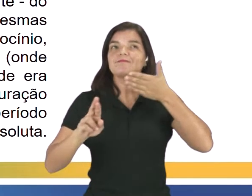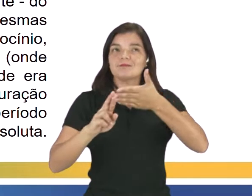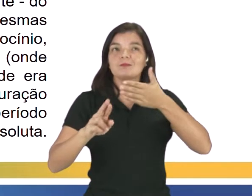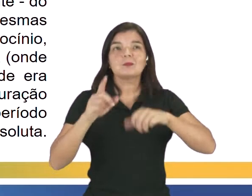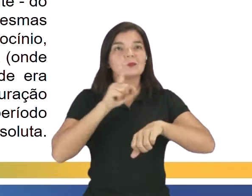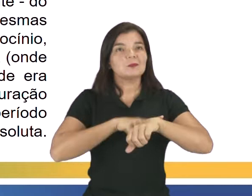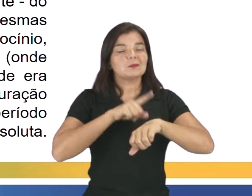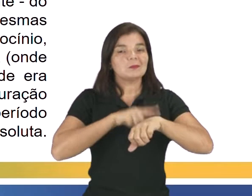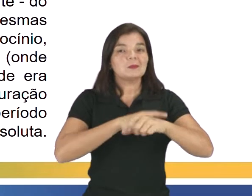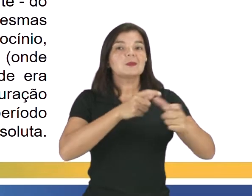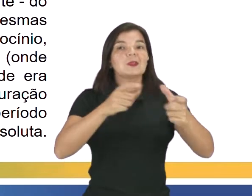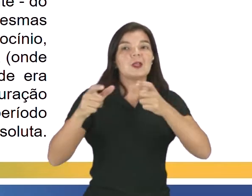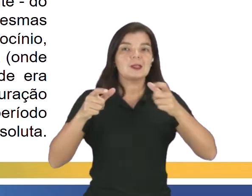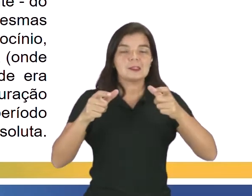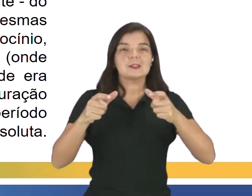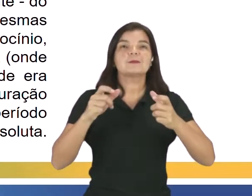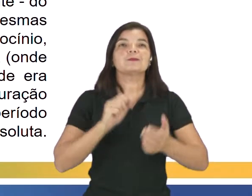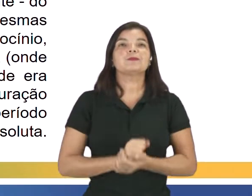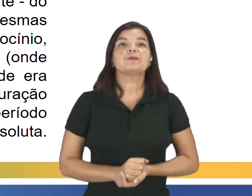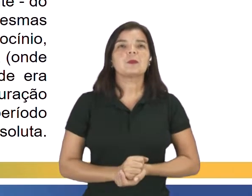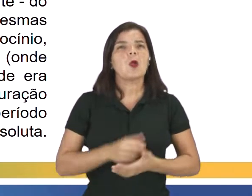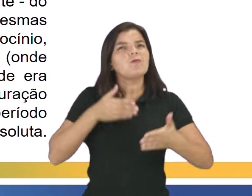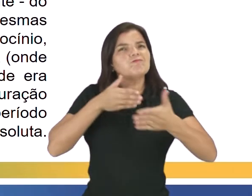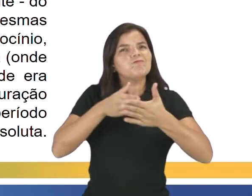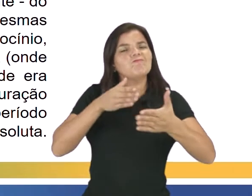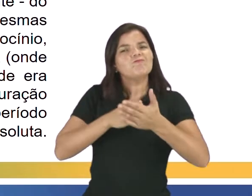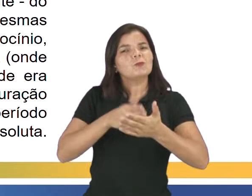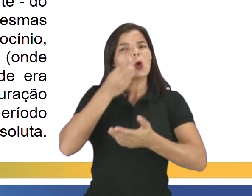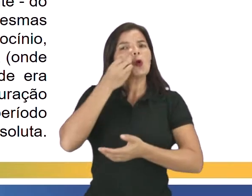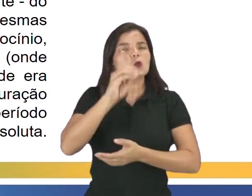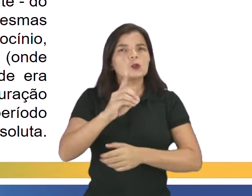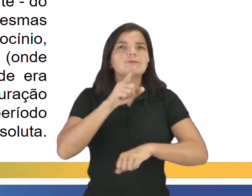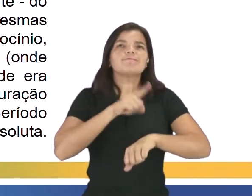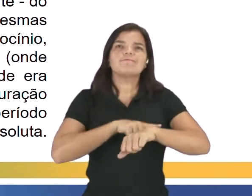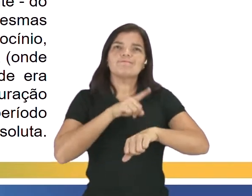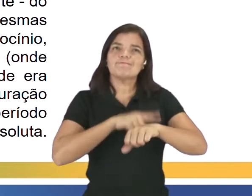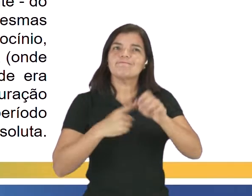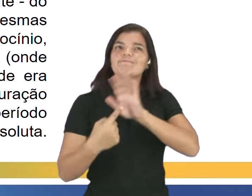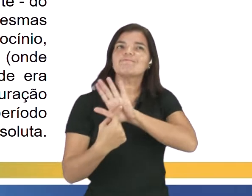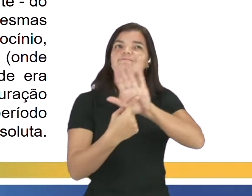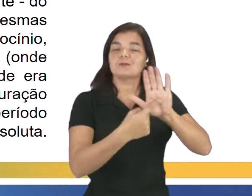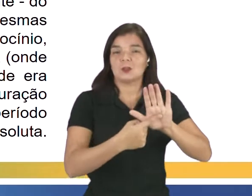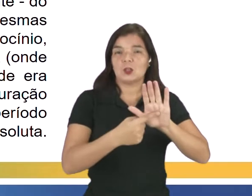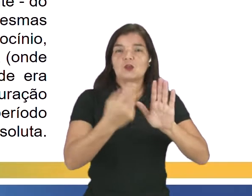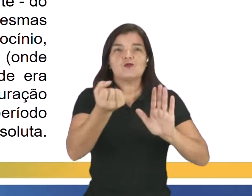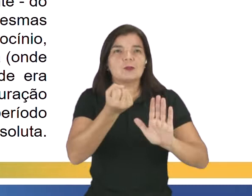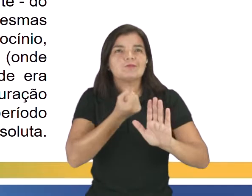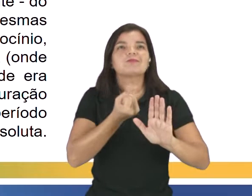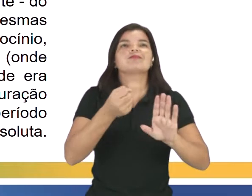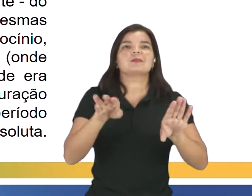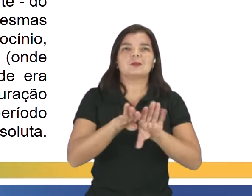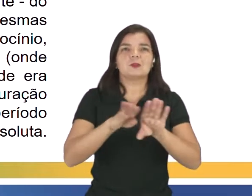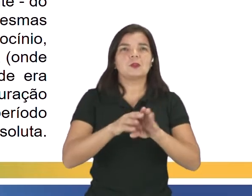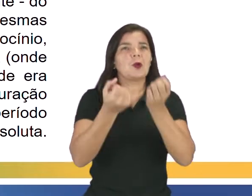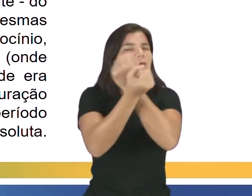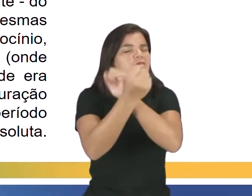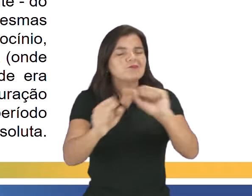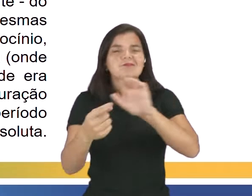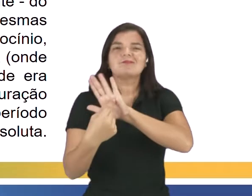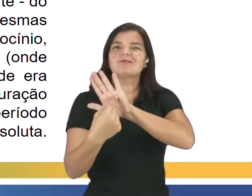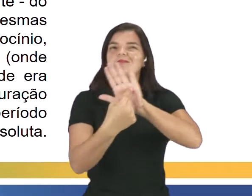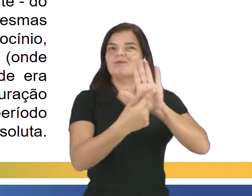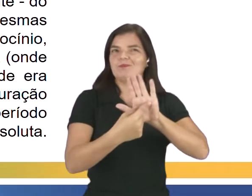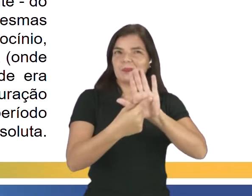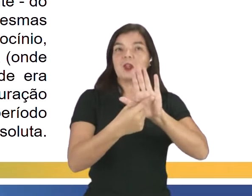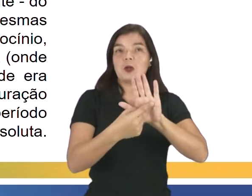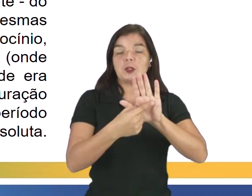de tempo, ação e espaço, limitando a um dia o tempo de representação de uma tragédia. Impossível